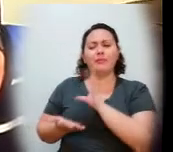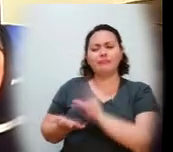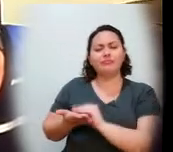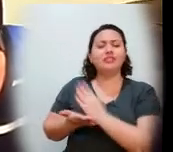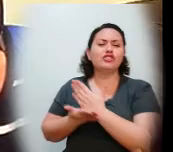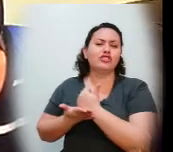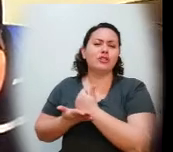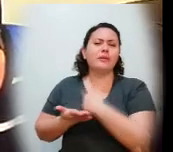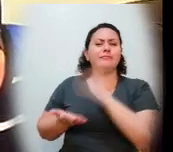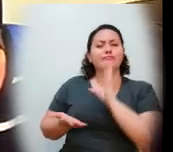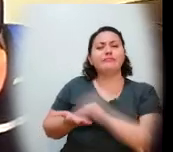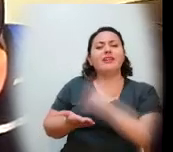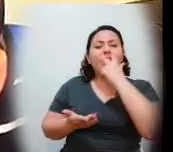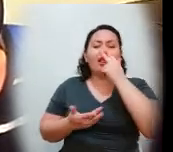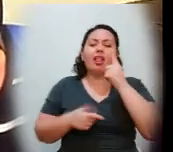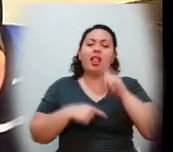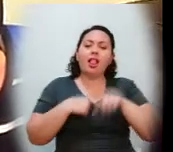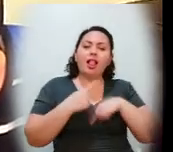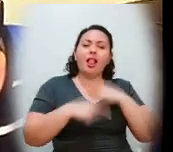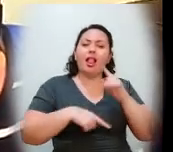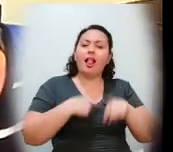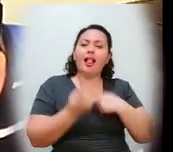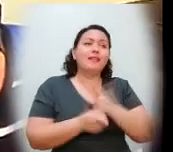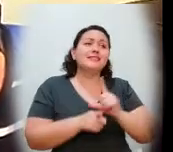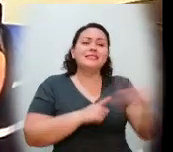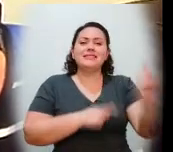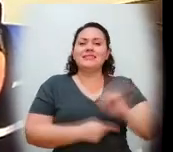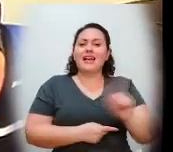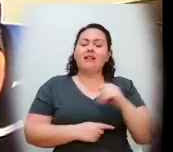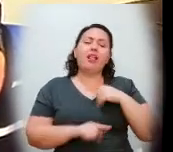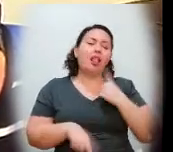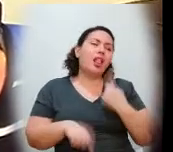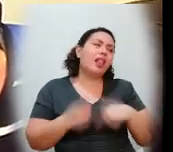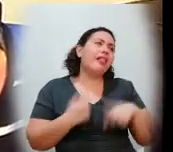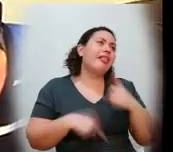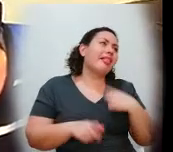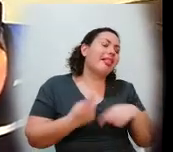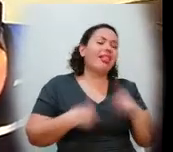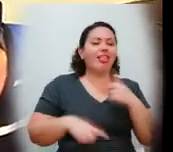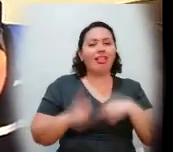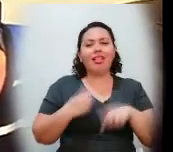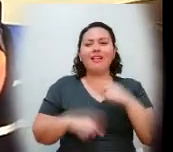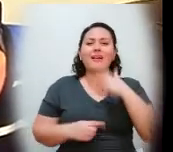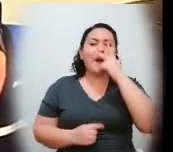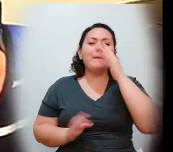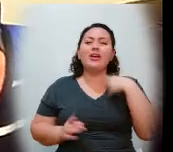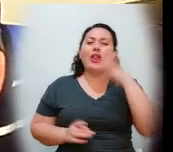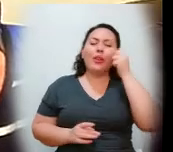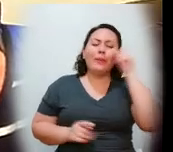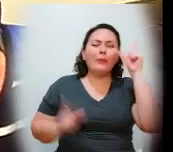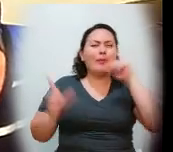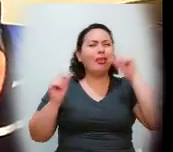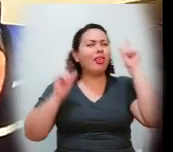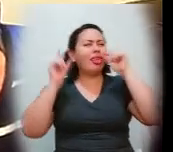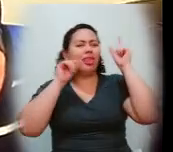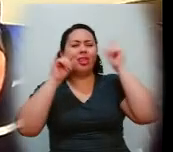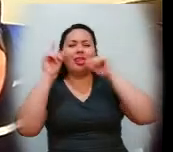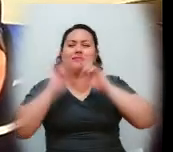cama e, e aí também faz com que aquele sono fique meio estranho, né?